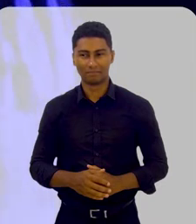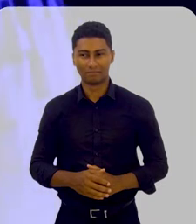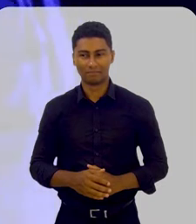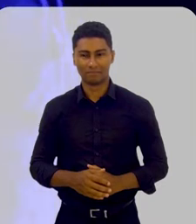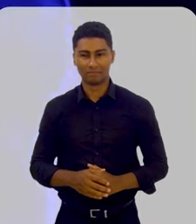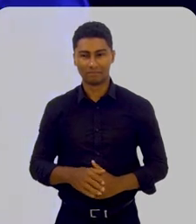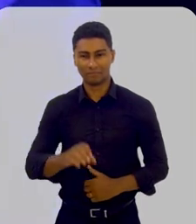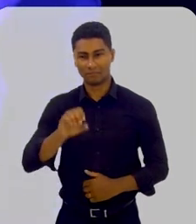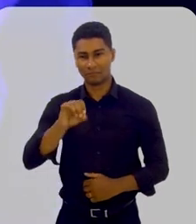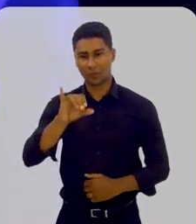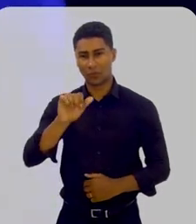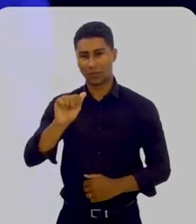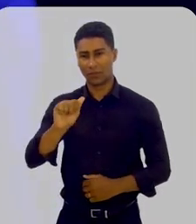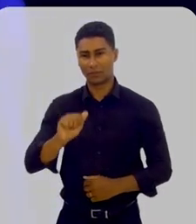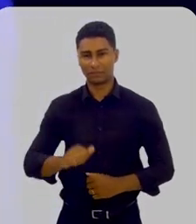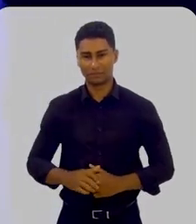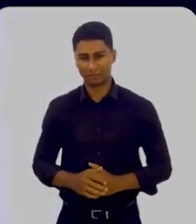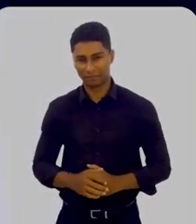Oiá.